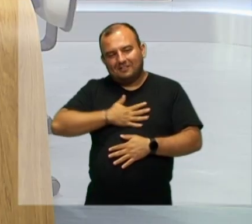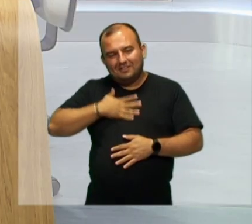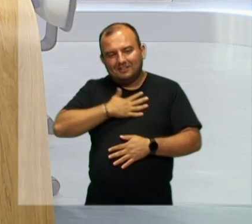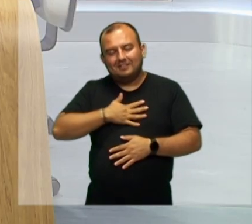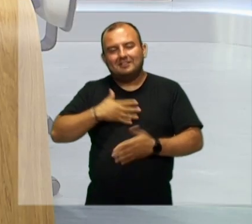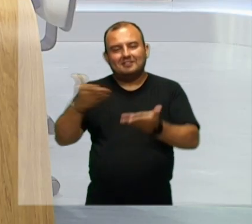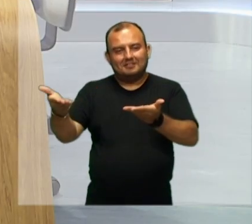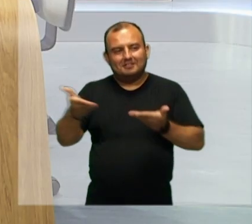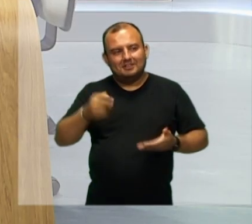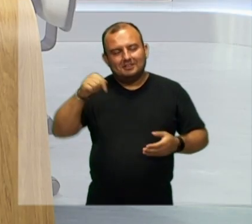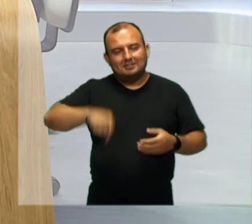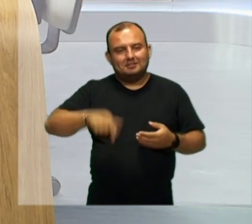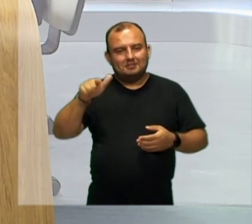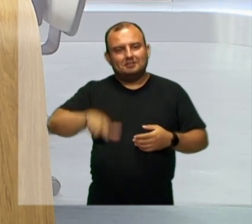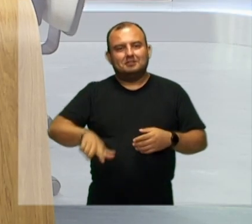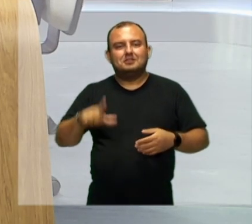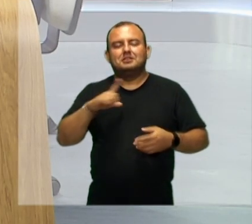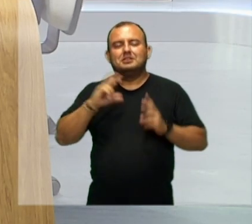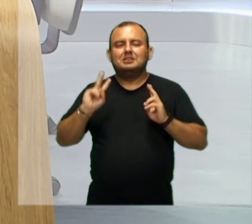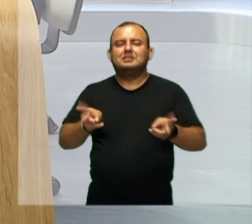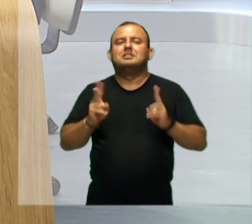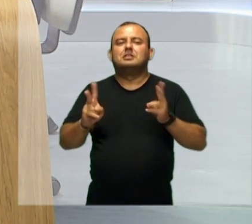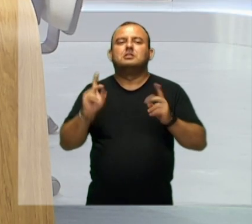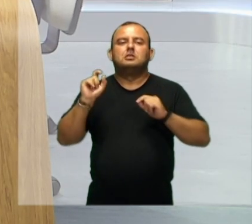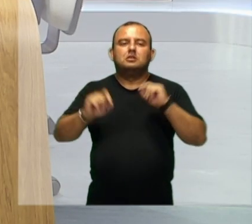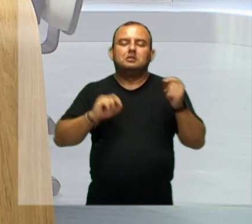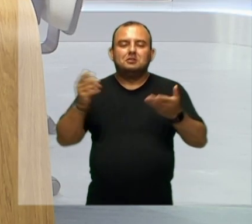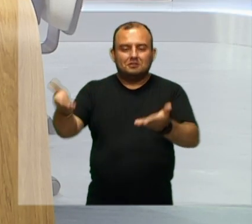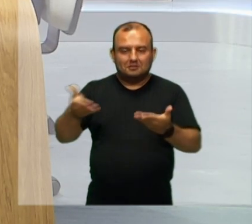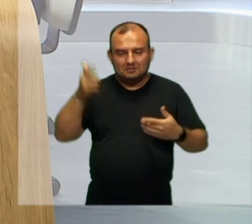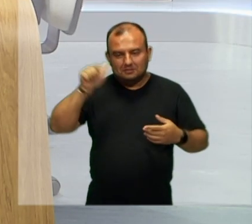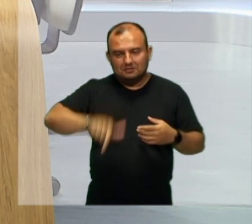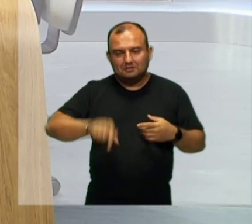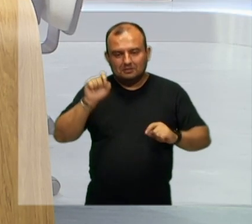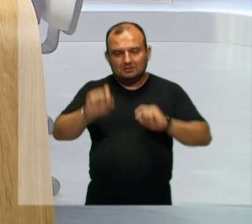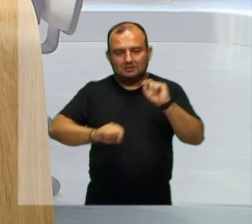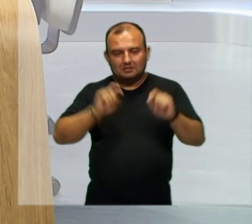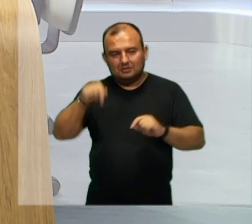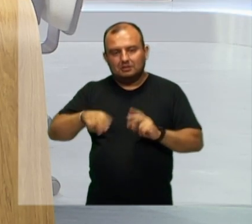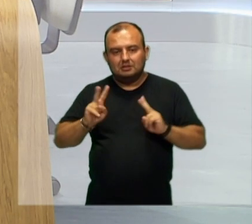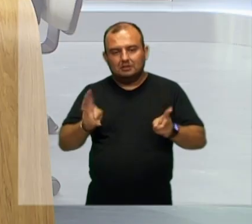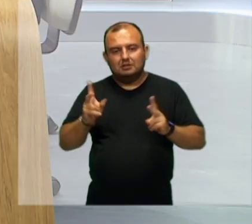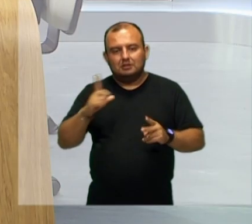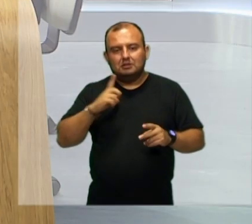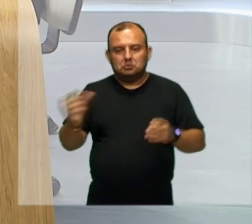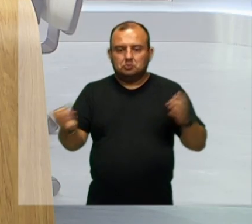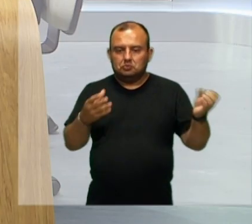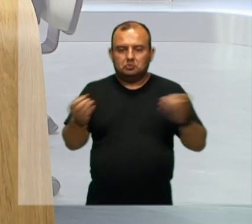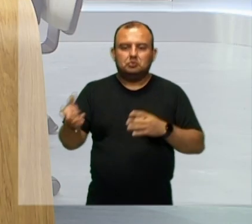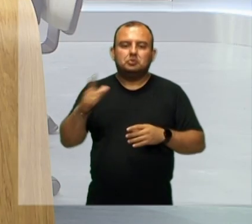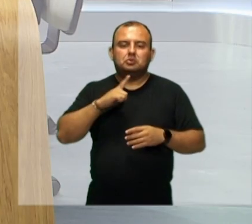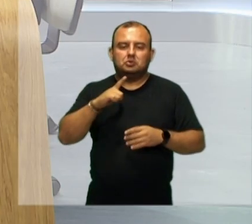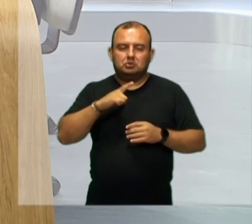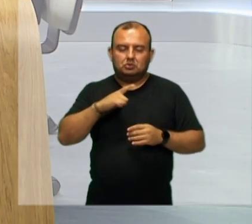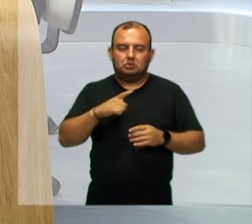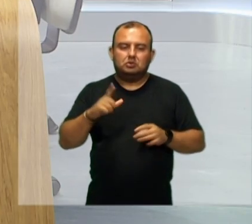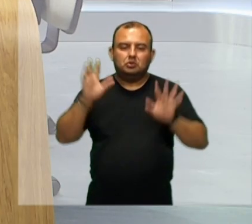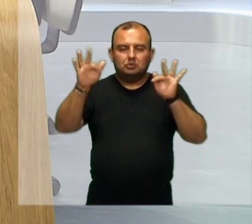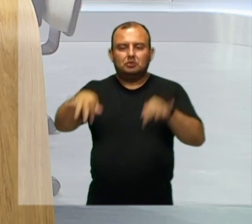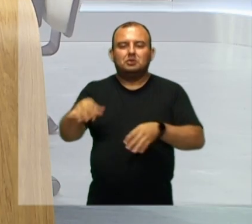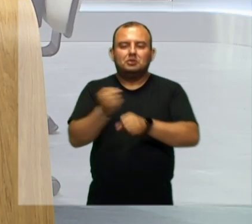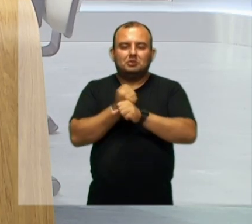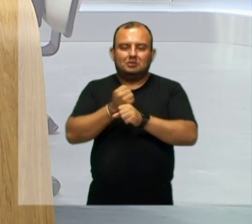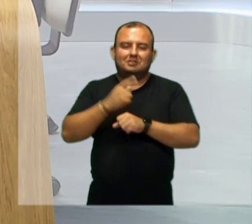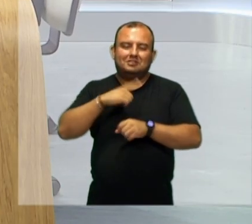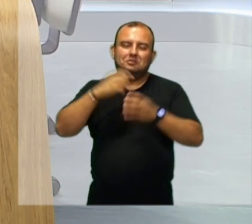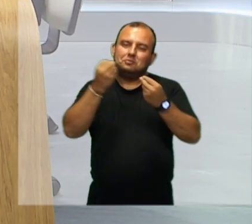receber novamente aqui. Esteja sempre convidado a voltar aqui. Sempre que tiver mais novidades, e vai ter muito até o final do ano, eu tenho